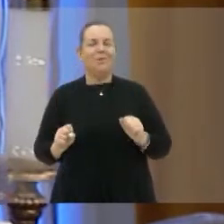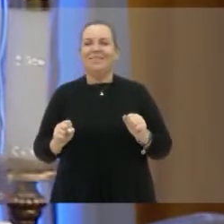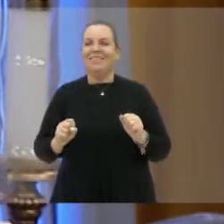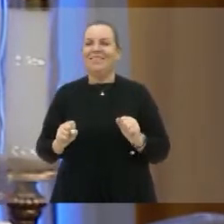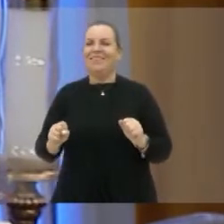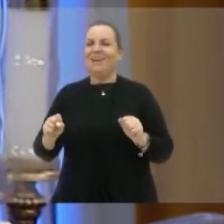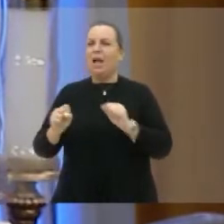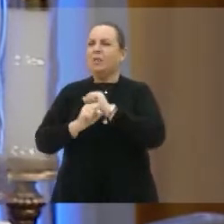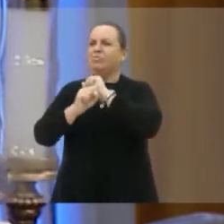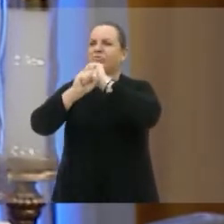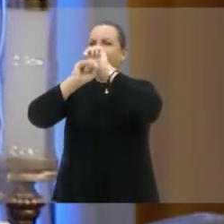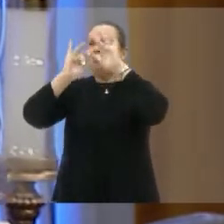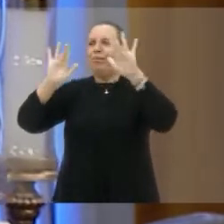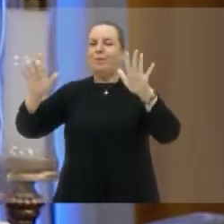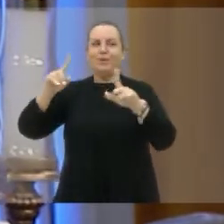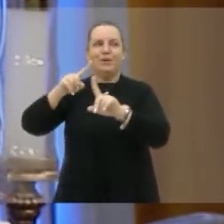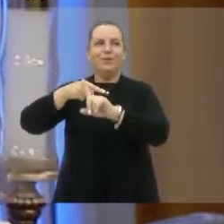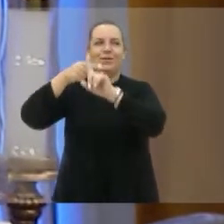da cruz.